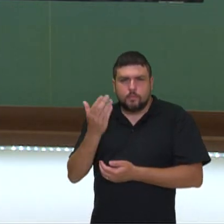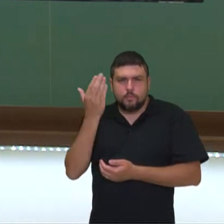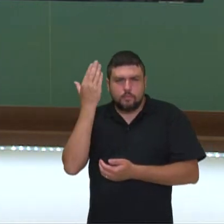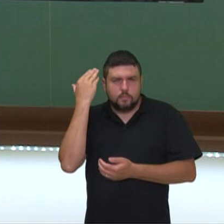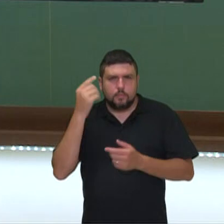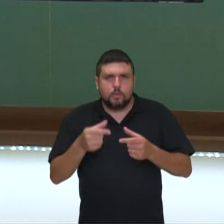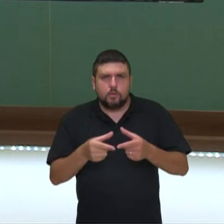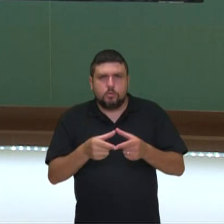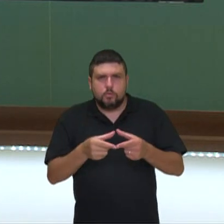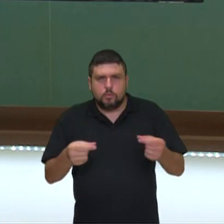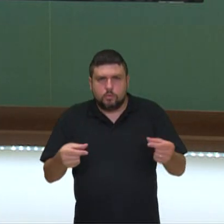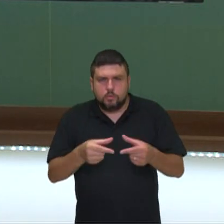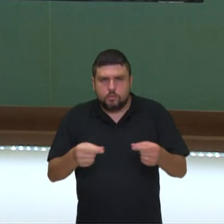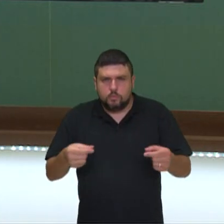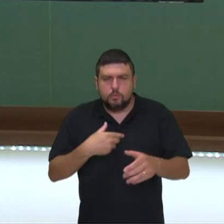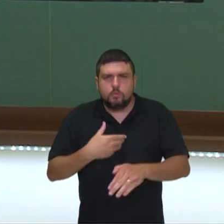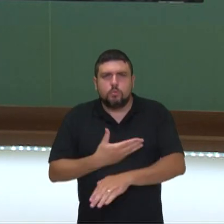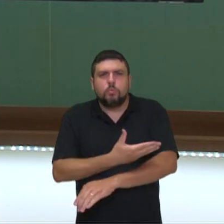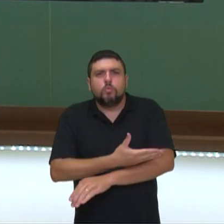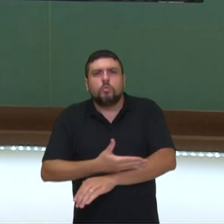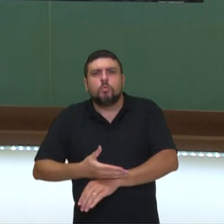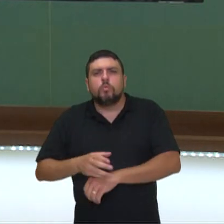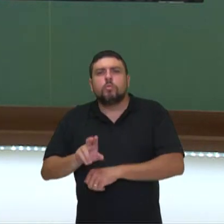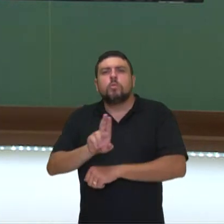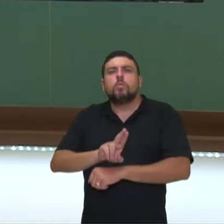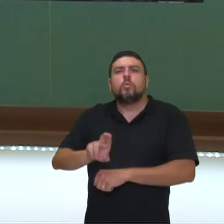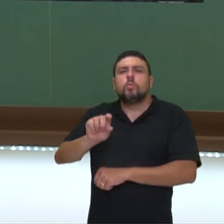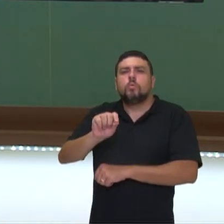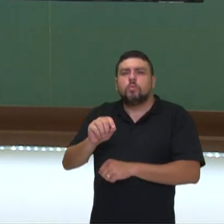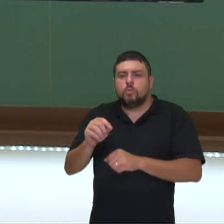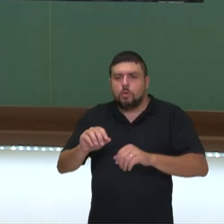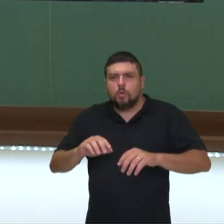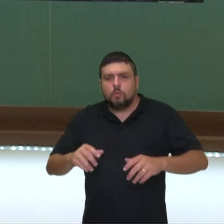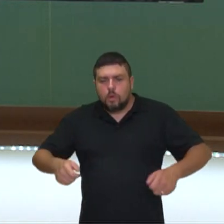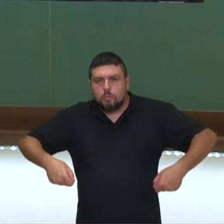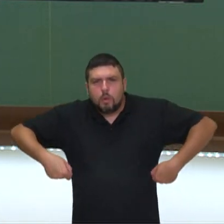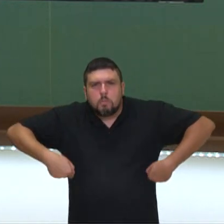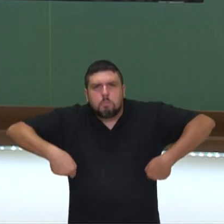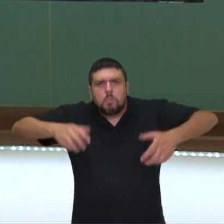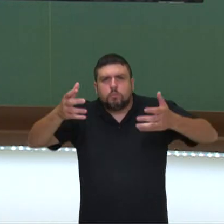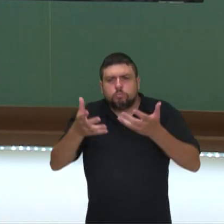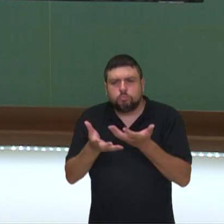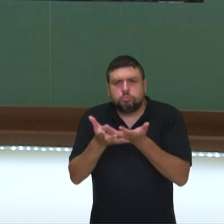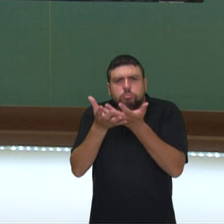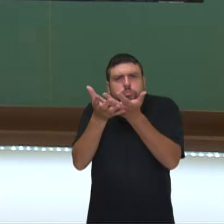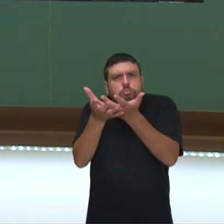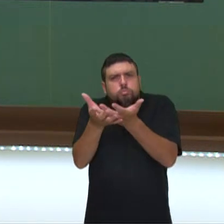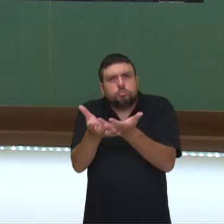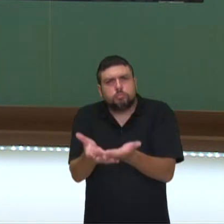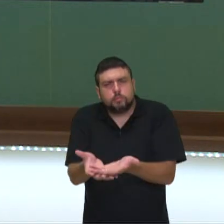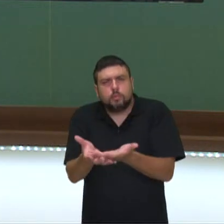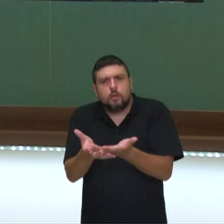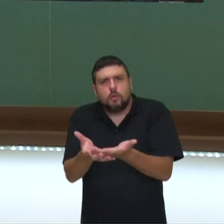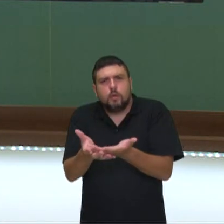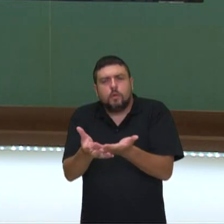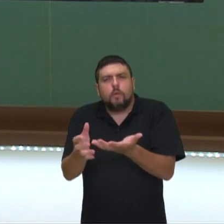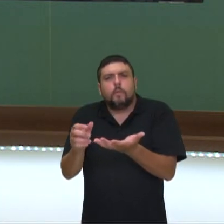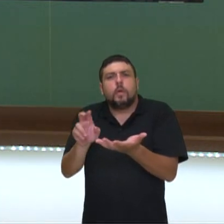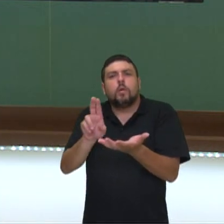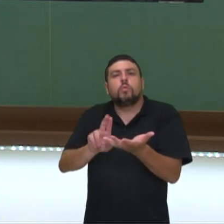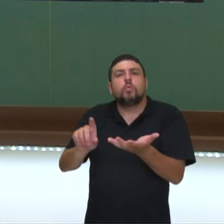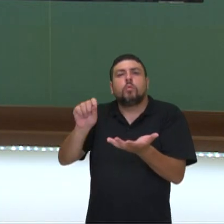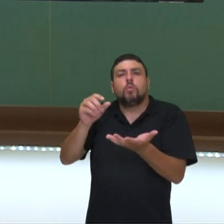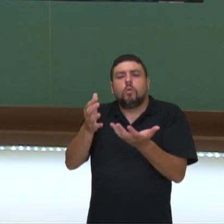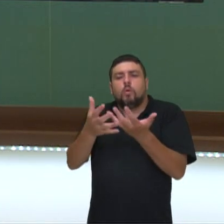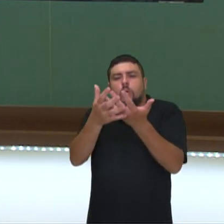passado, eles usavam essas bolas para evitar que as redes, assim que eles jogassem ao mar, que as